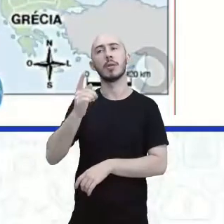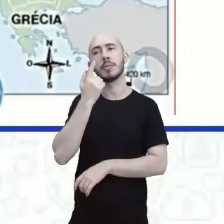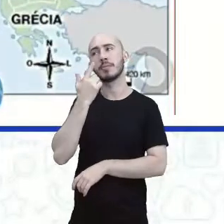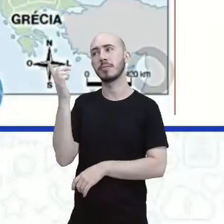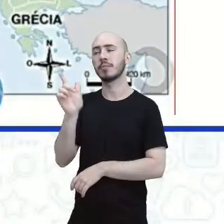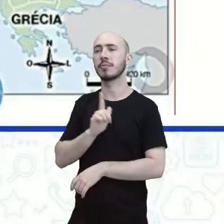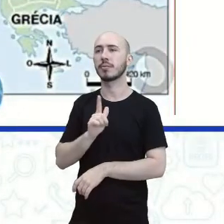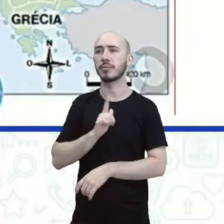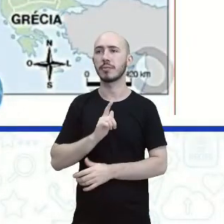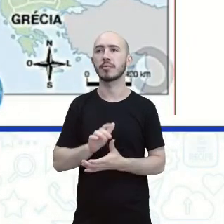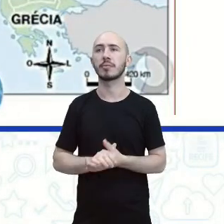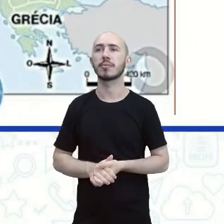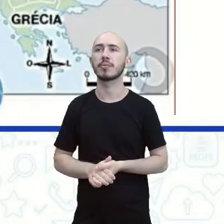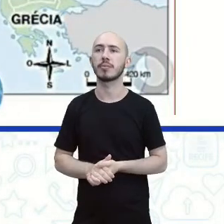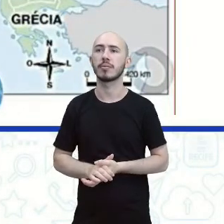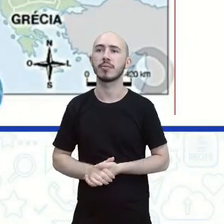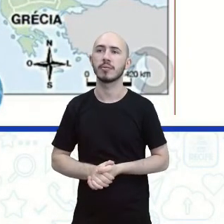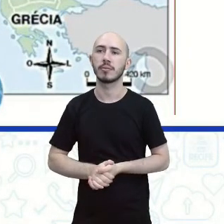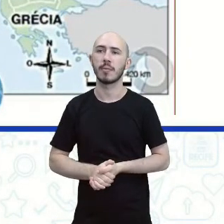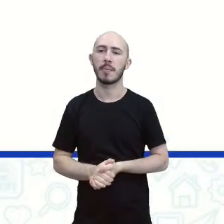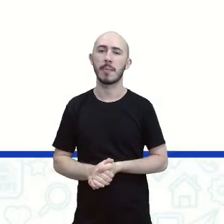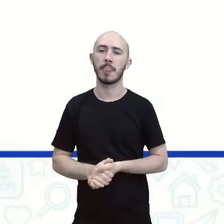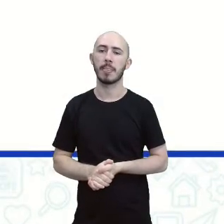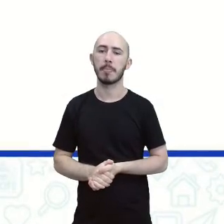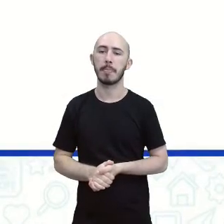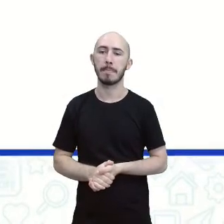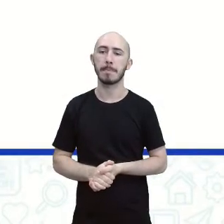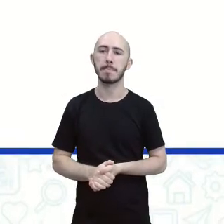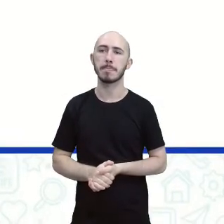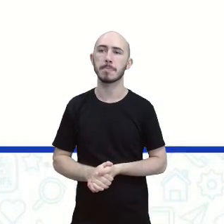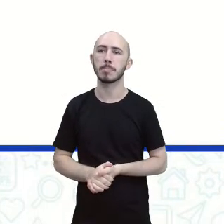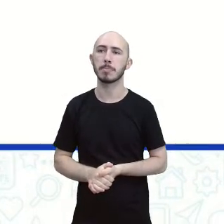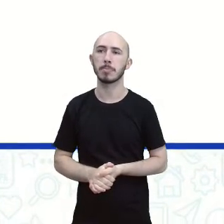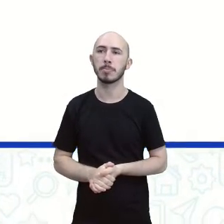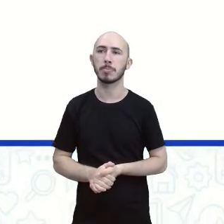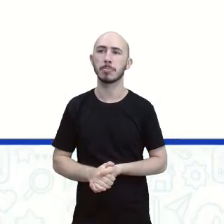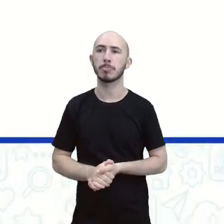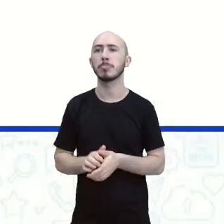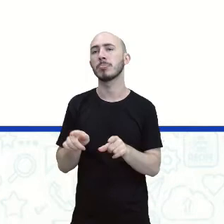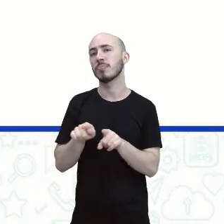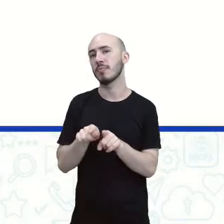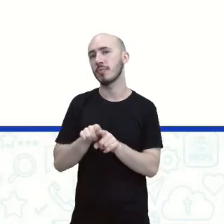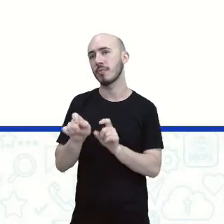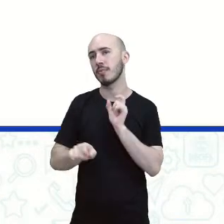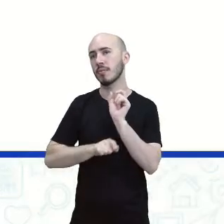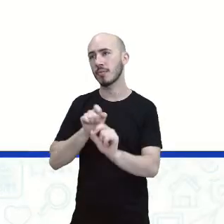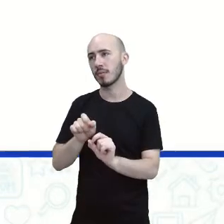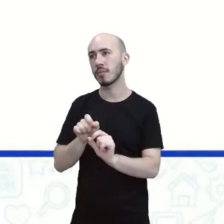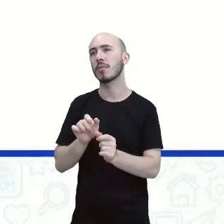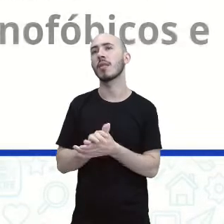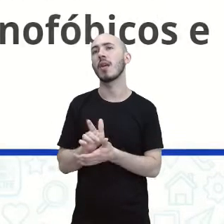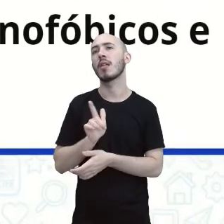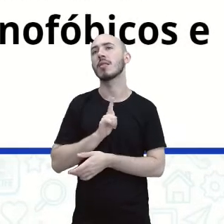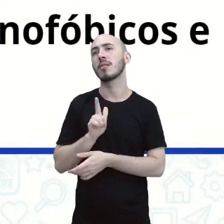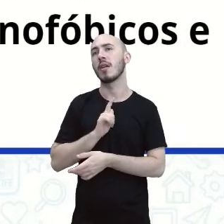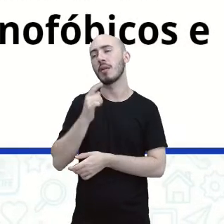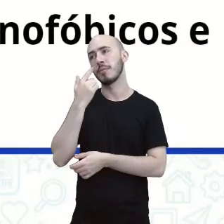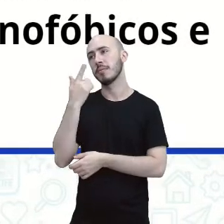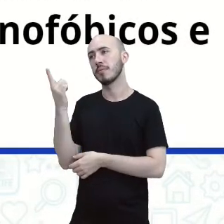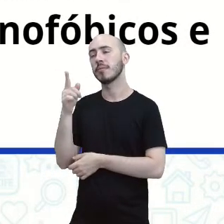vários troncos linguísticos aqui, tá? E xenofobia e racismo, para a gente finalizar aqui